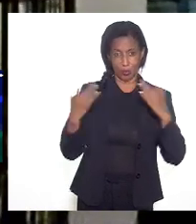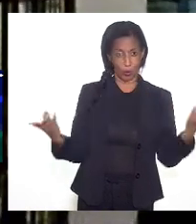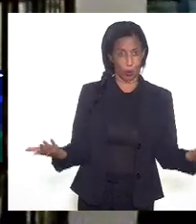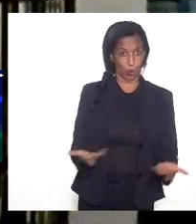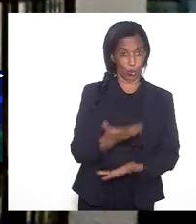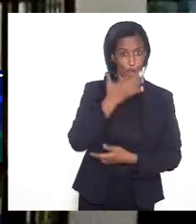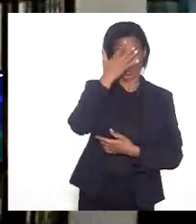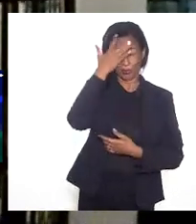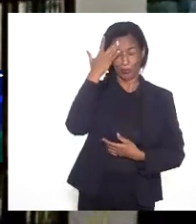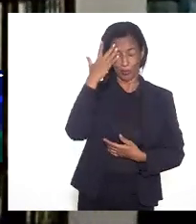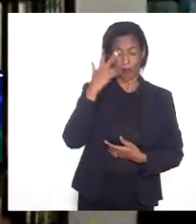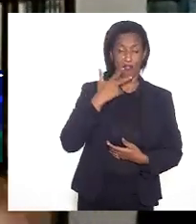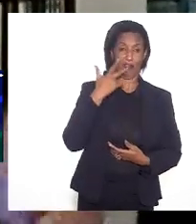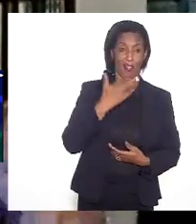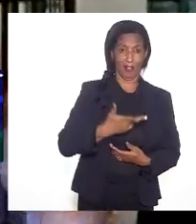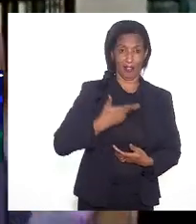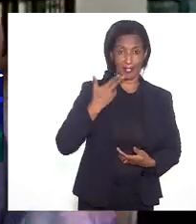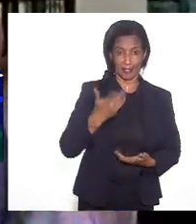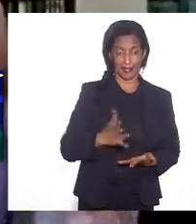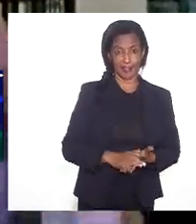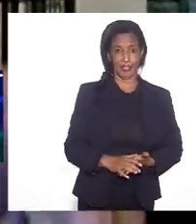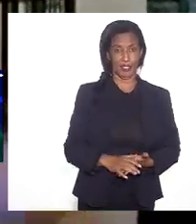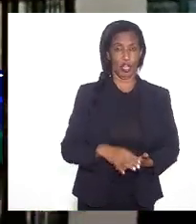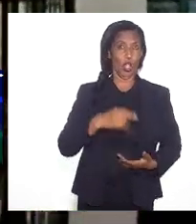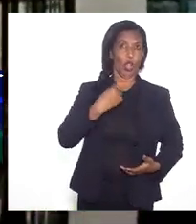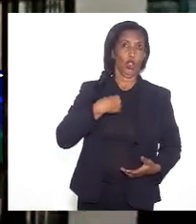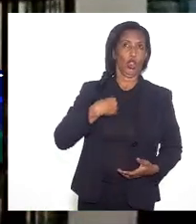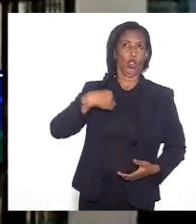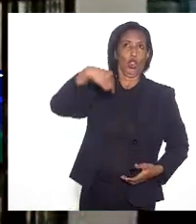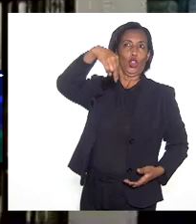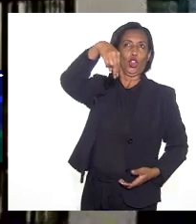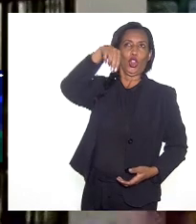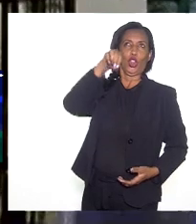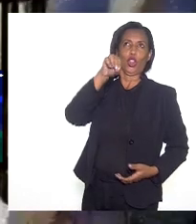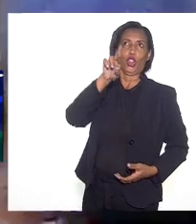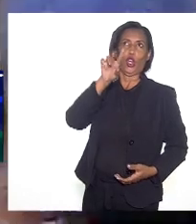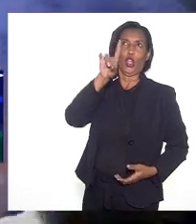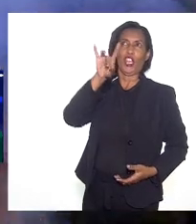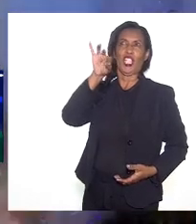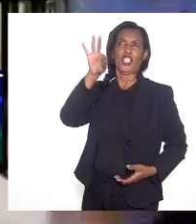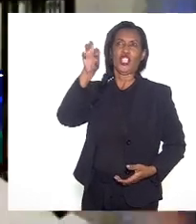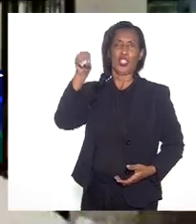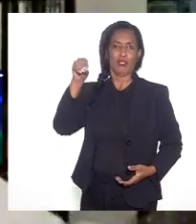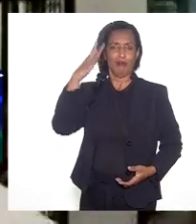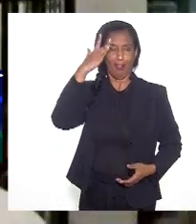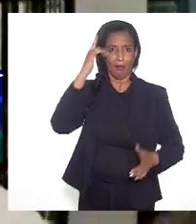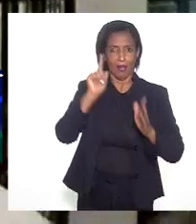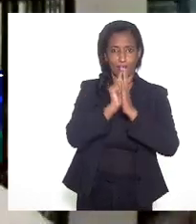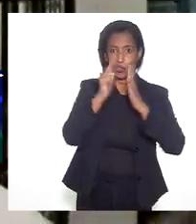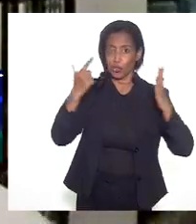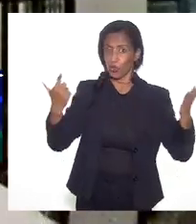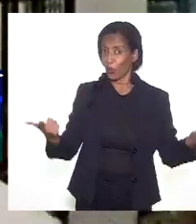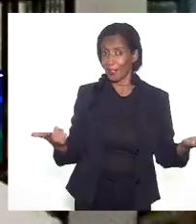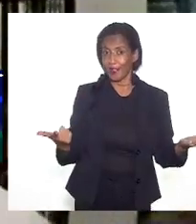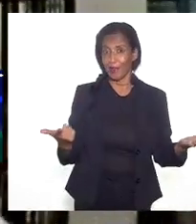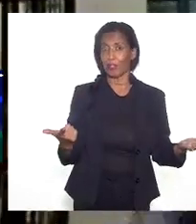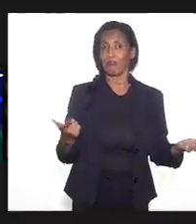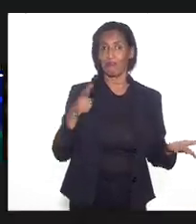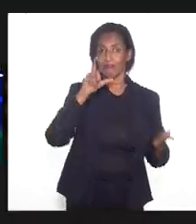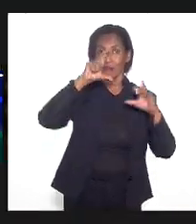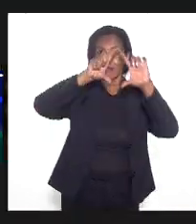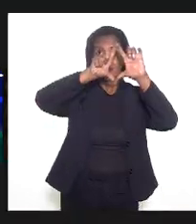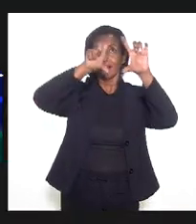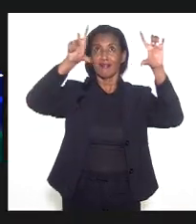hoje dizendo-se nordestinos, a manchete dos jornais de amanhã poderia ser o